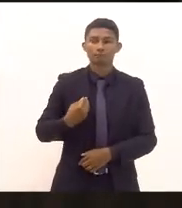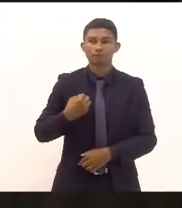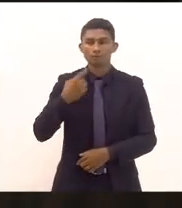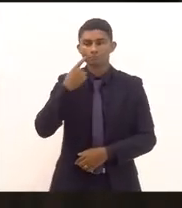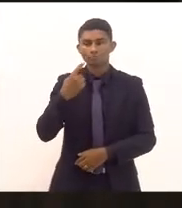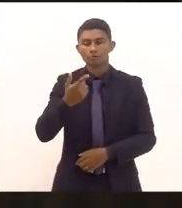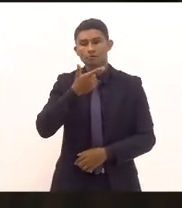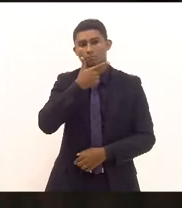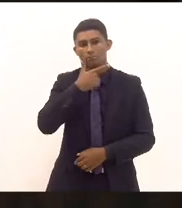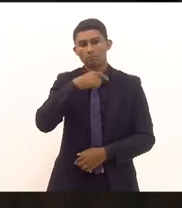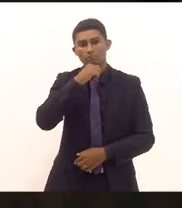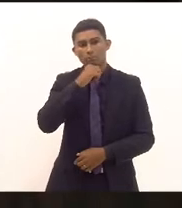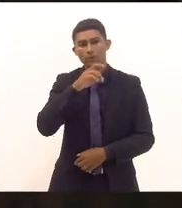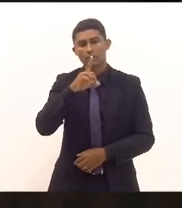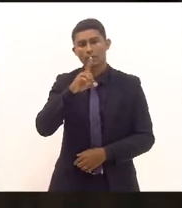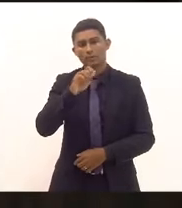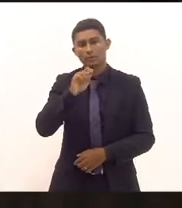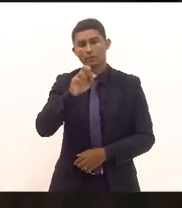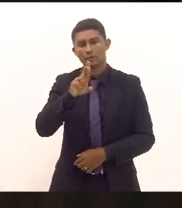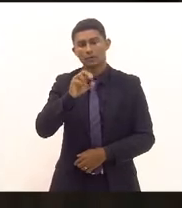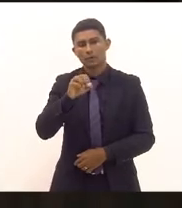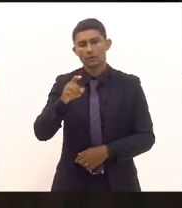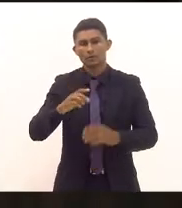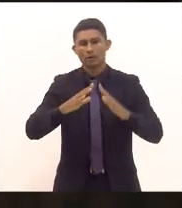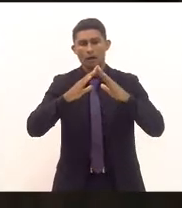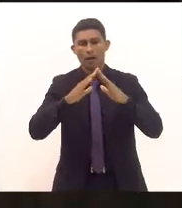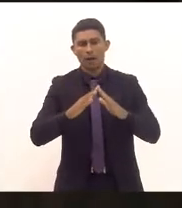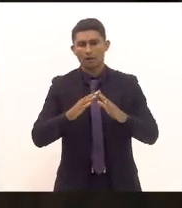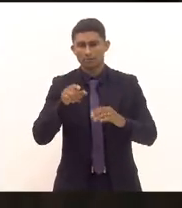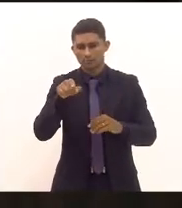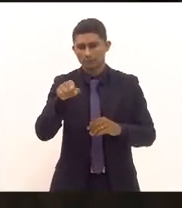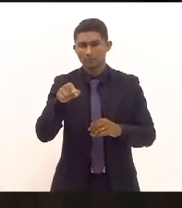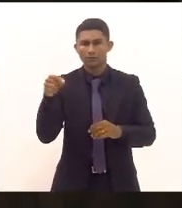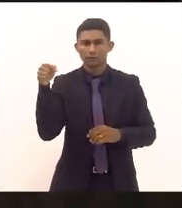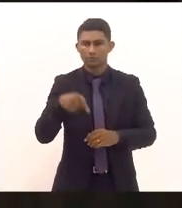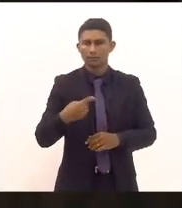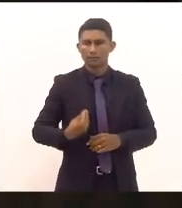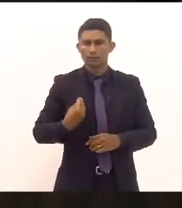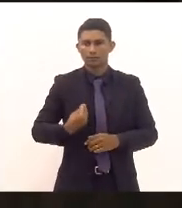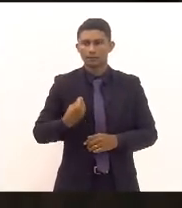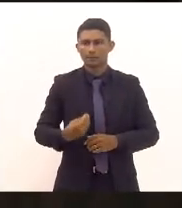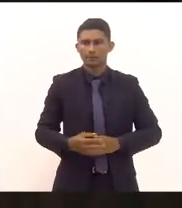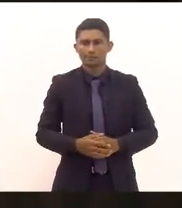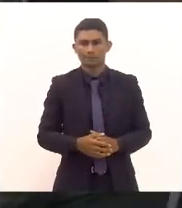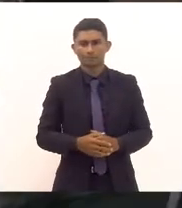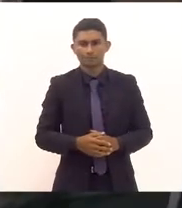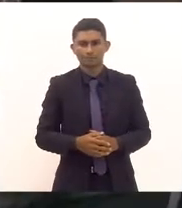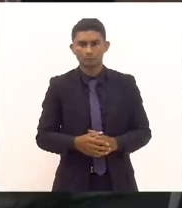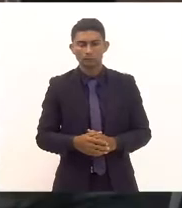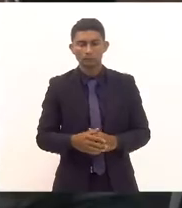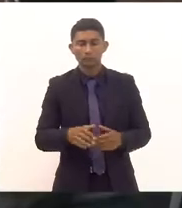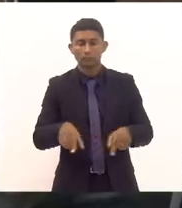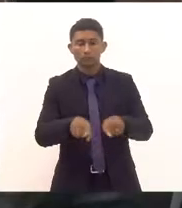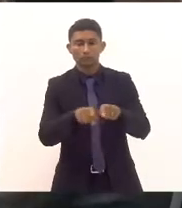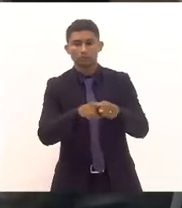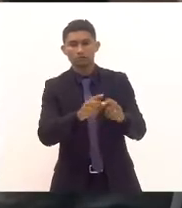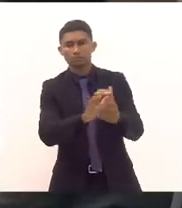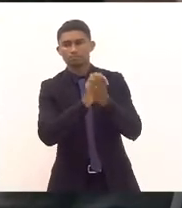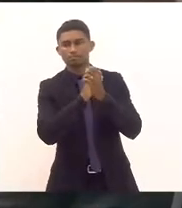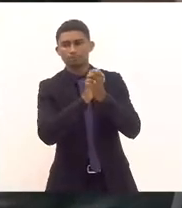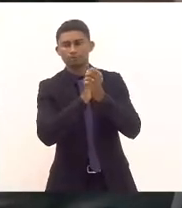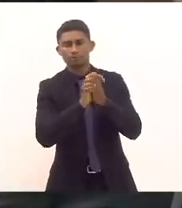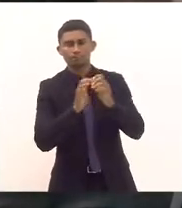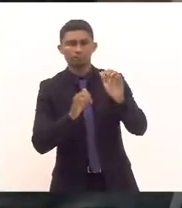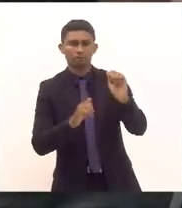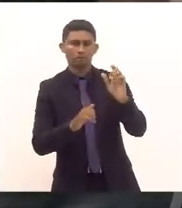que o pai dar o firme não da casa onde segundo muito obrigada pela sua presença saudar a presença